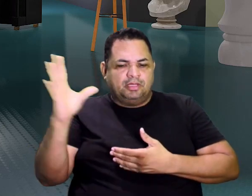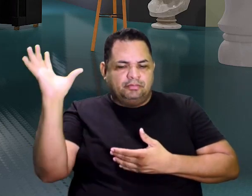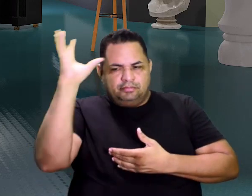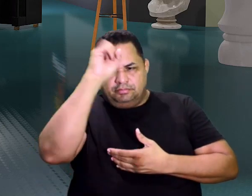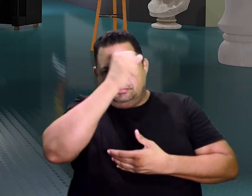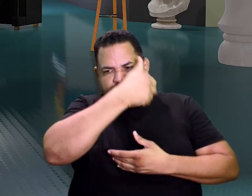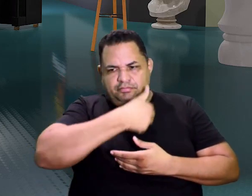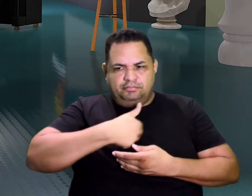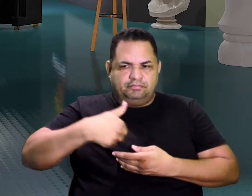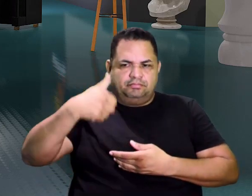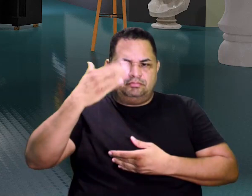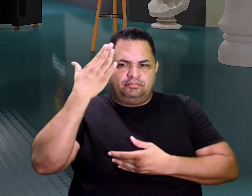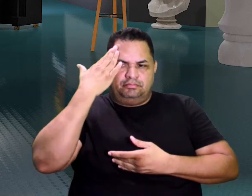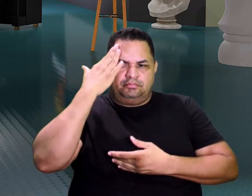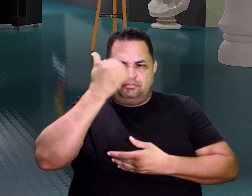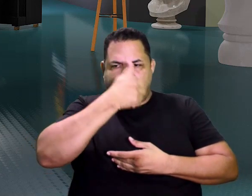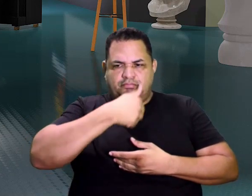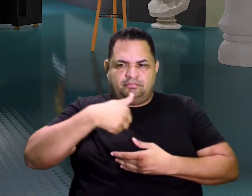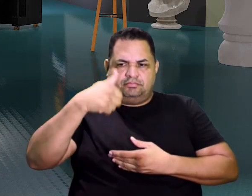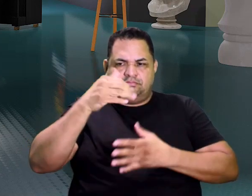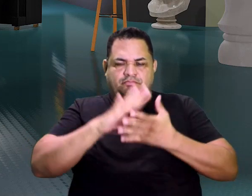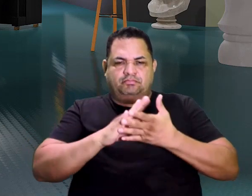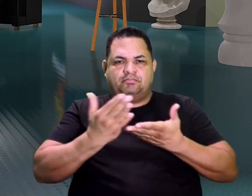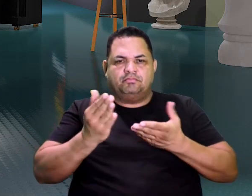fixar mais, você mesmo entender melhor,